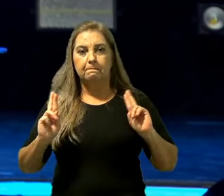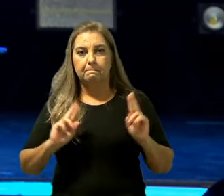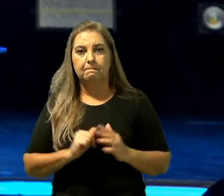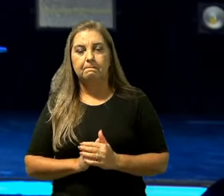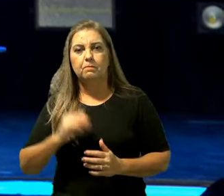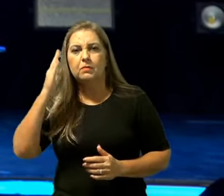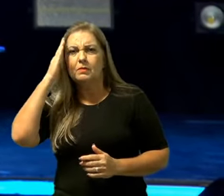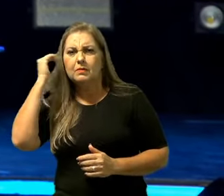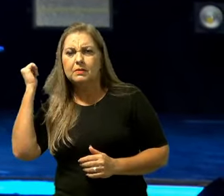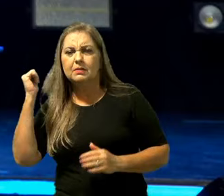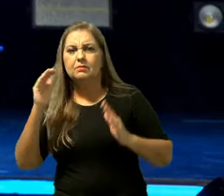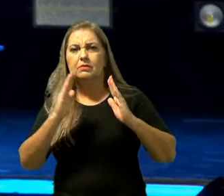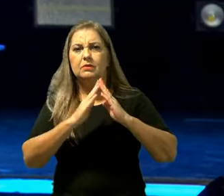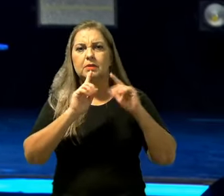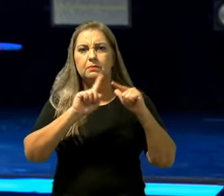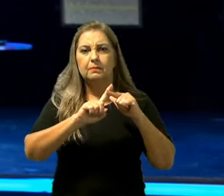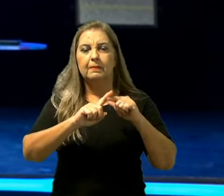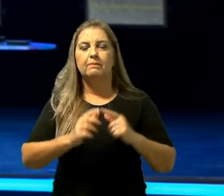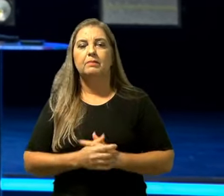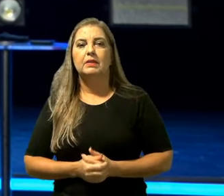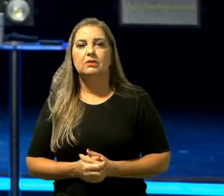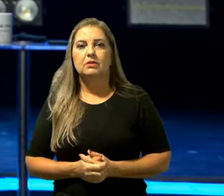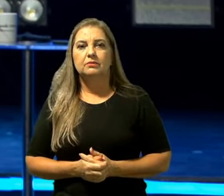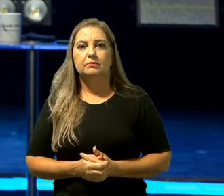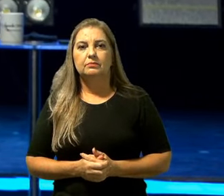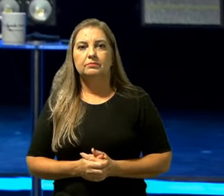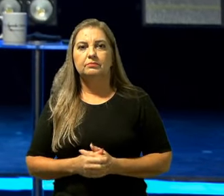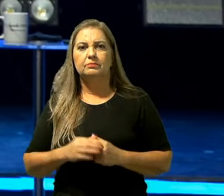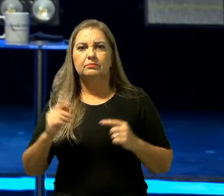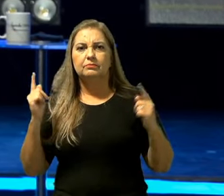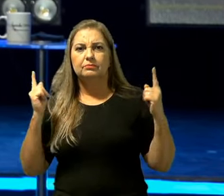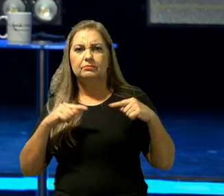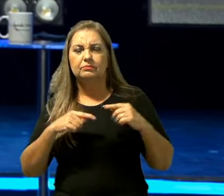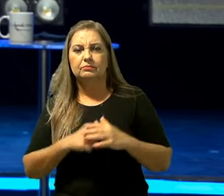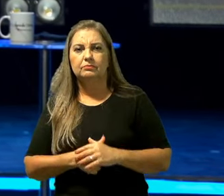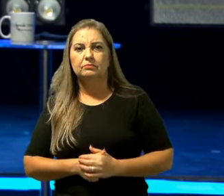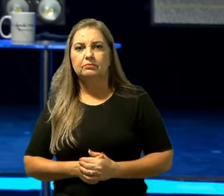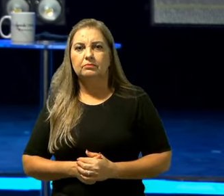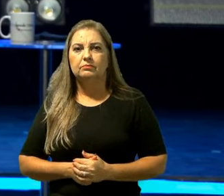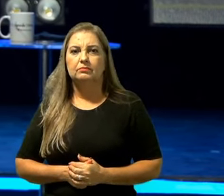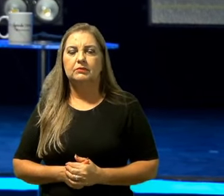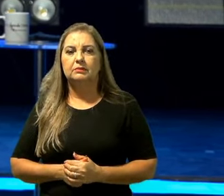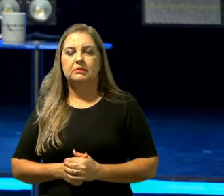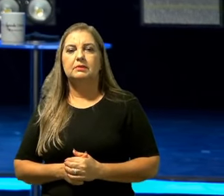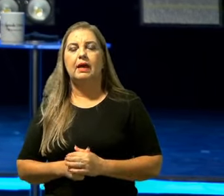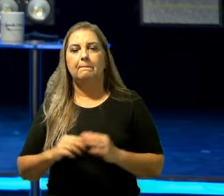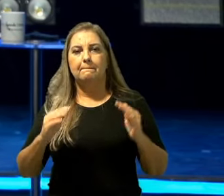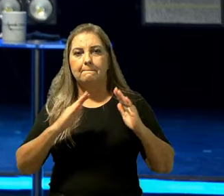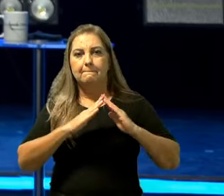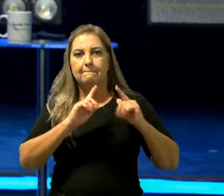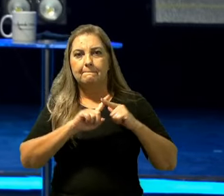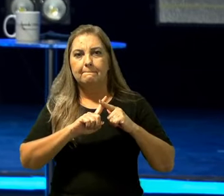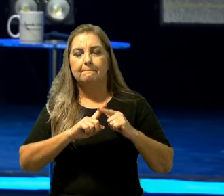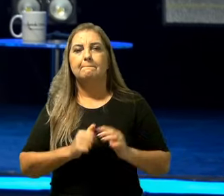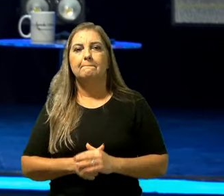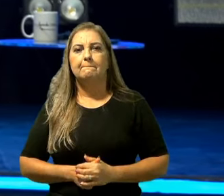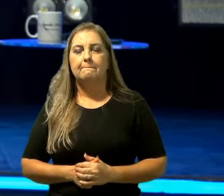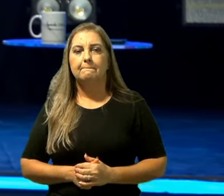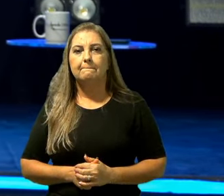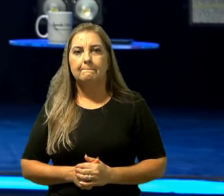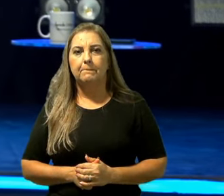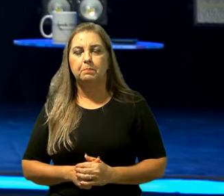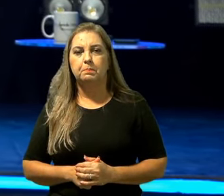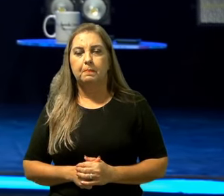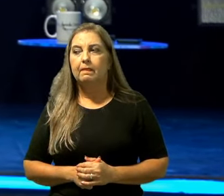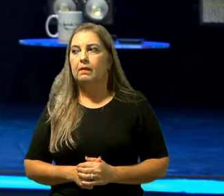sabe é que Deus já preparou algo melhor. Aí eu falei, cara, deve ser sonho de barriga cheia, alguma coisa assim. Passou, irmão, passou uns